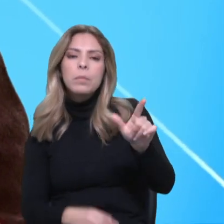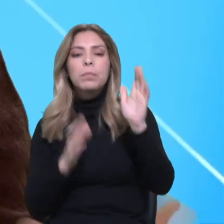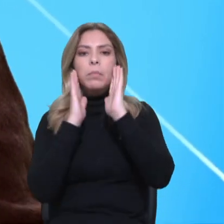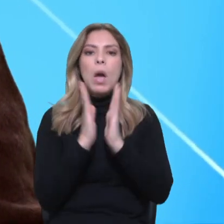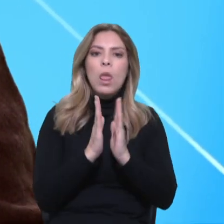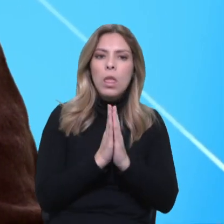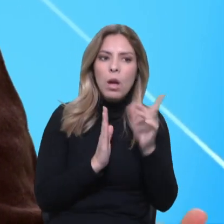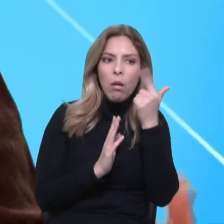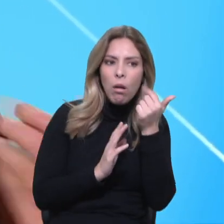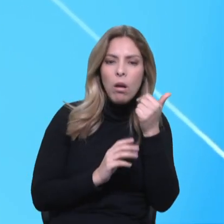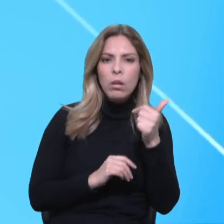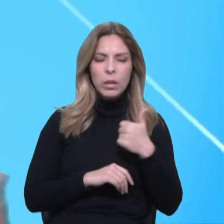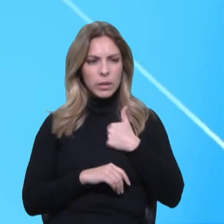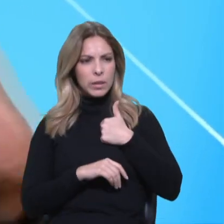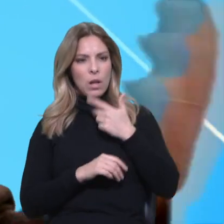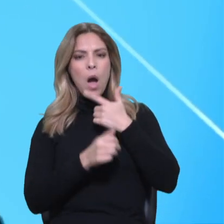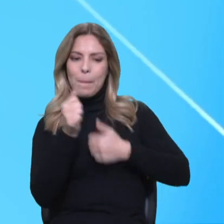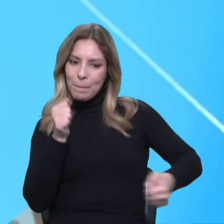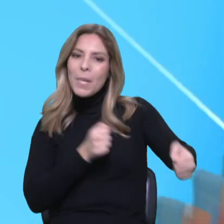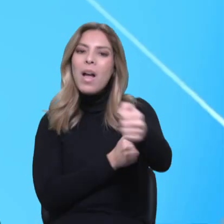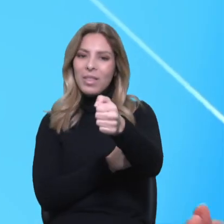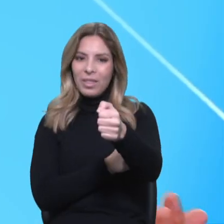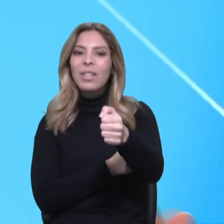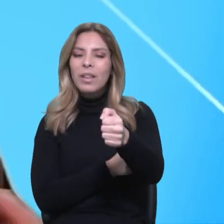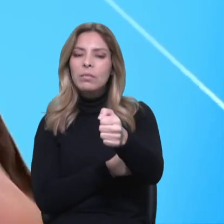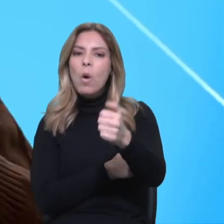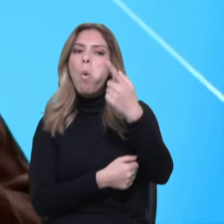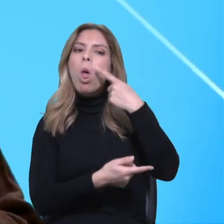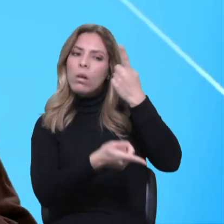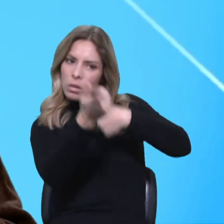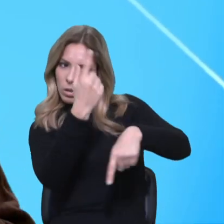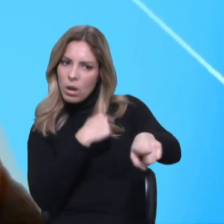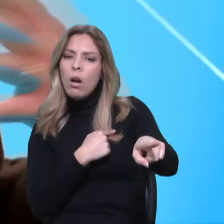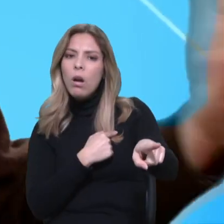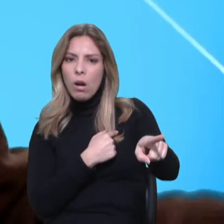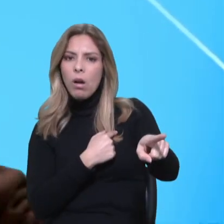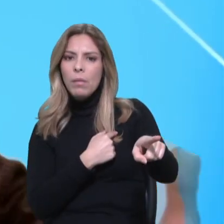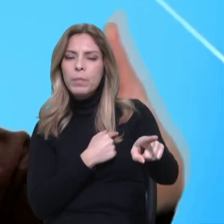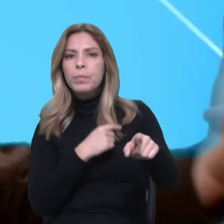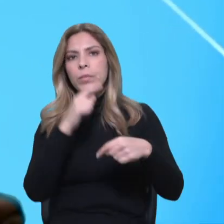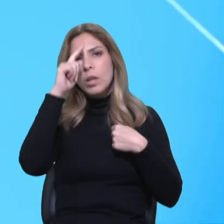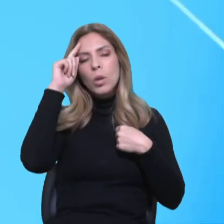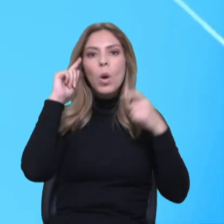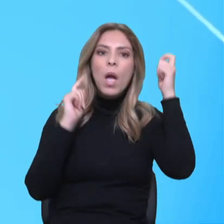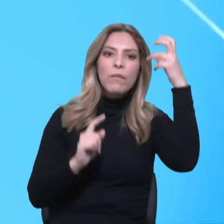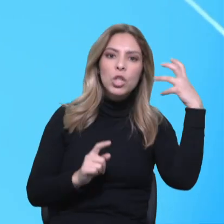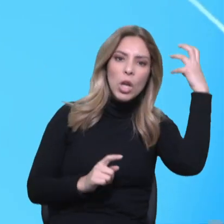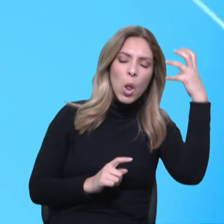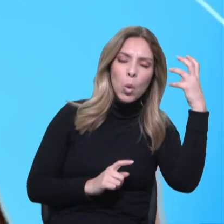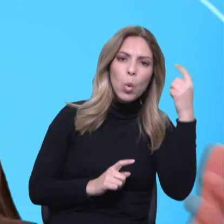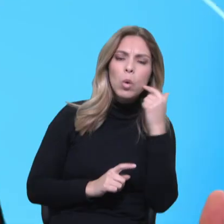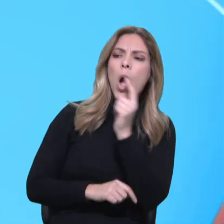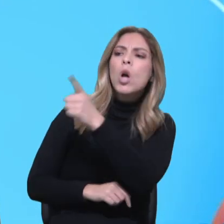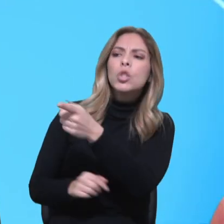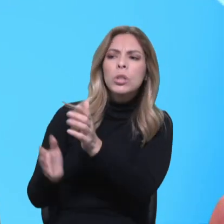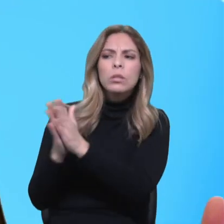comove-se, sofre empatia. Então é importante nós colocarmos no lugar do outro, eu, como evangélico, conhecer quem é um católico,